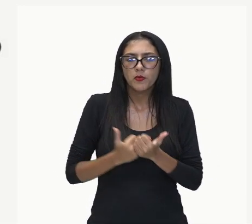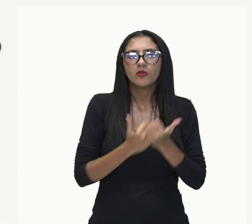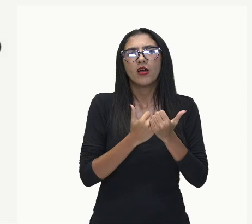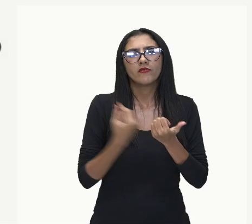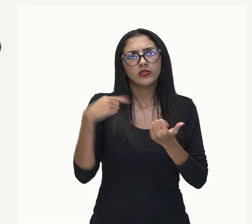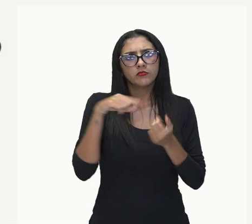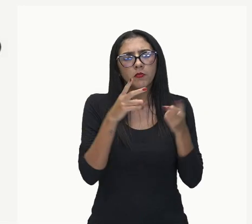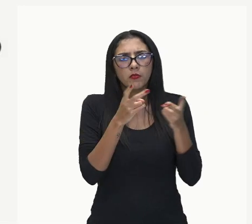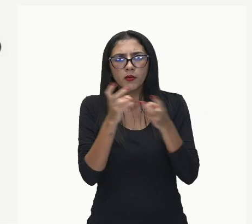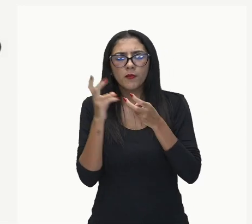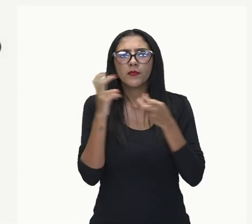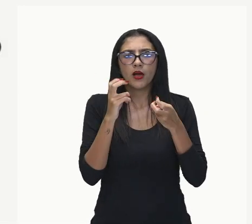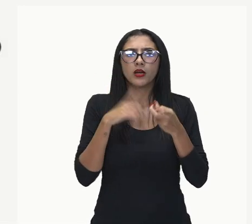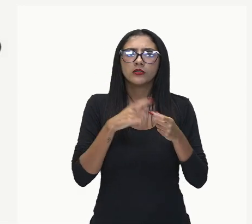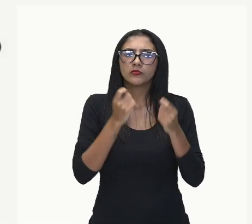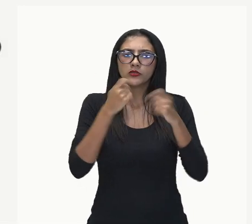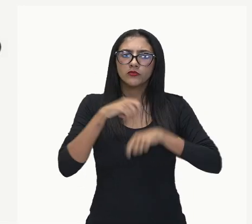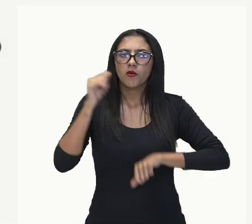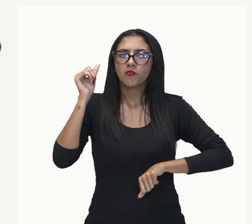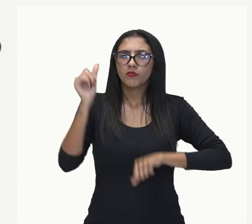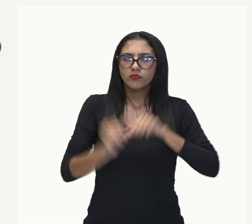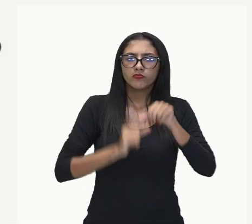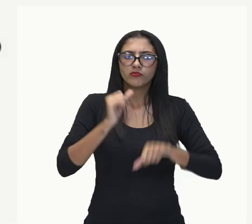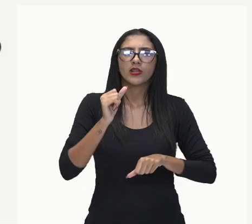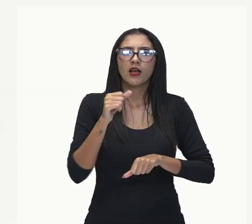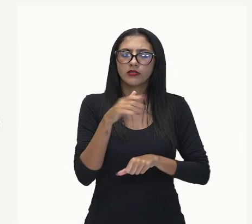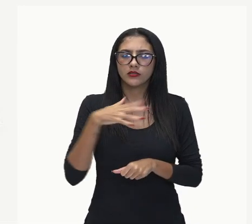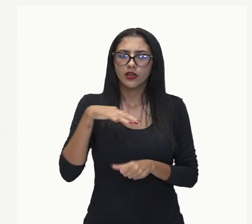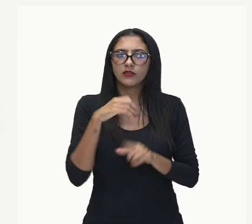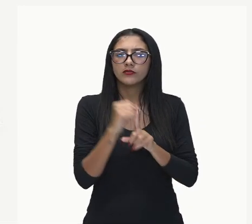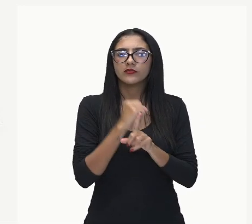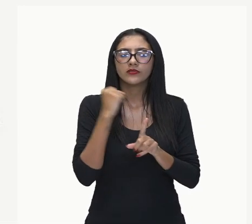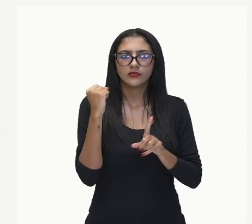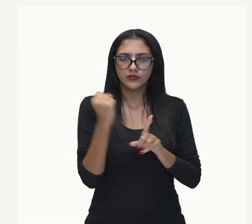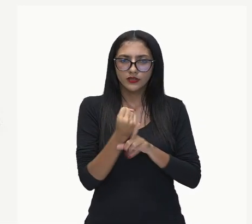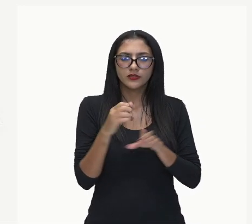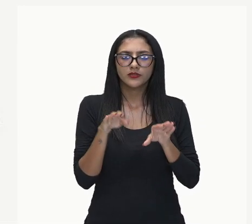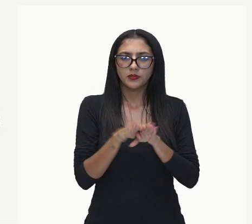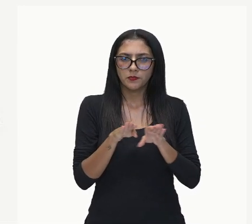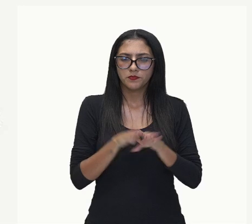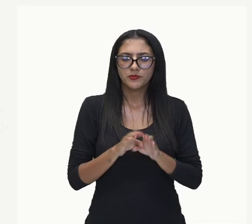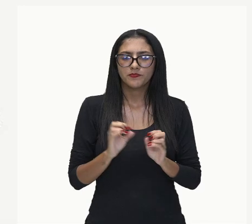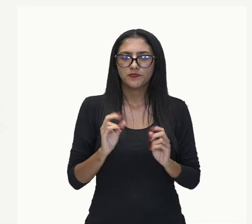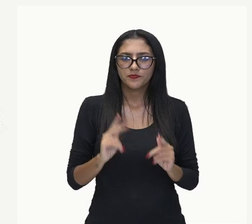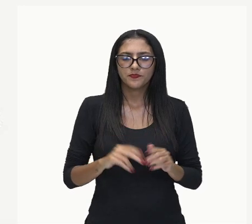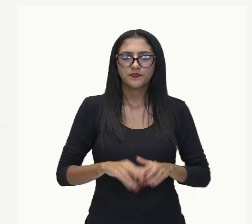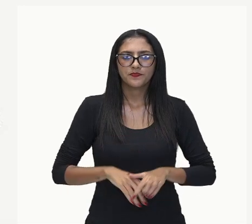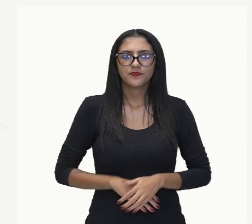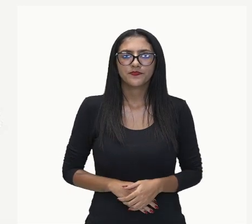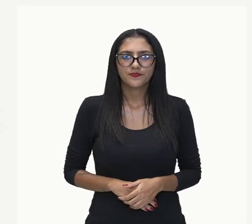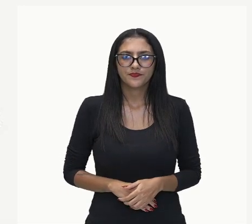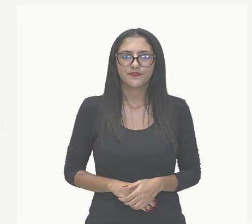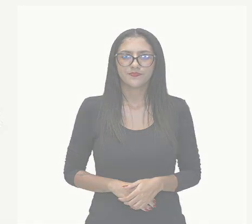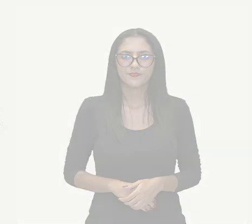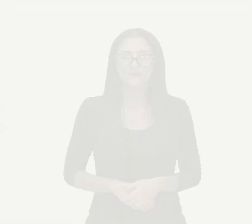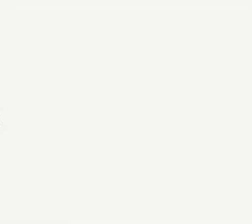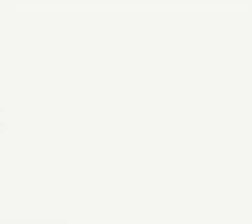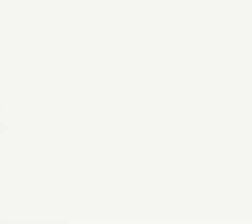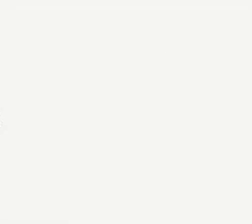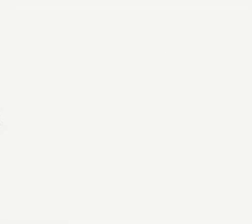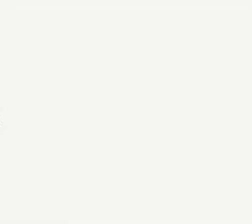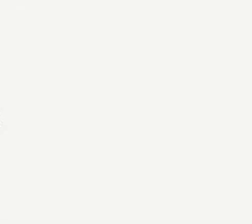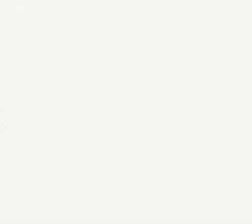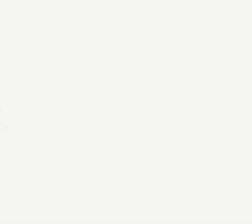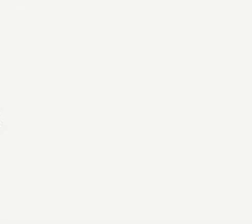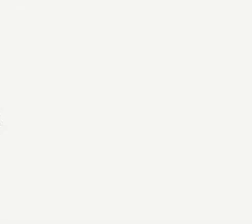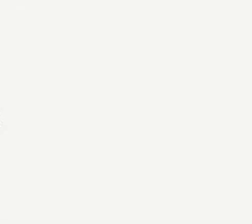poderiam ali mudar sua condição social naquele momento, certo? Aproveitando a ausência do